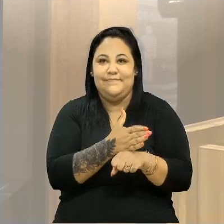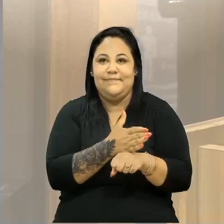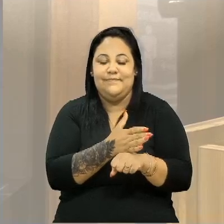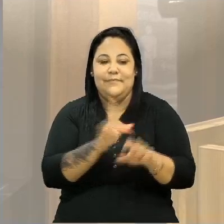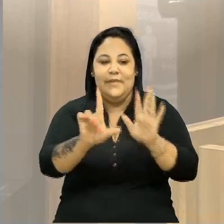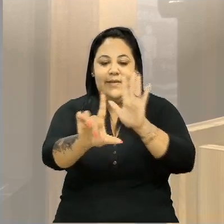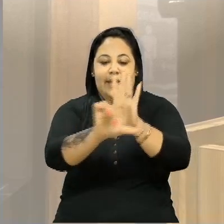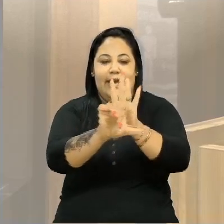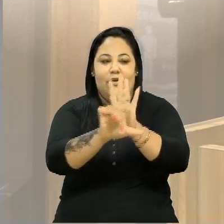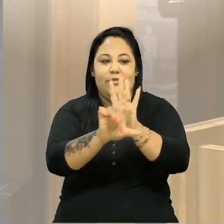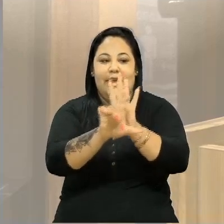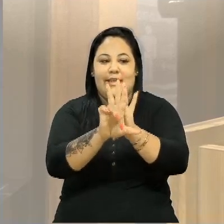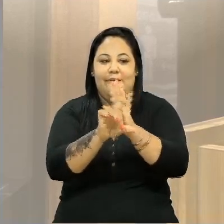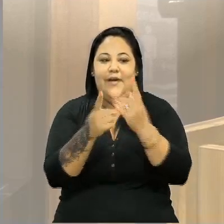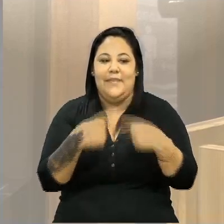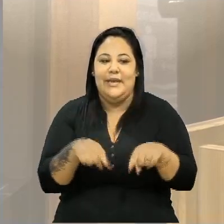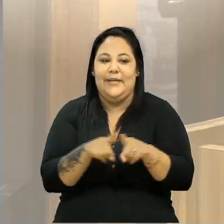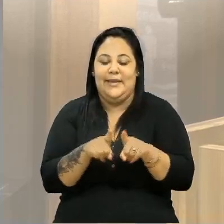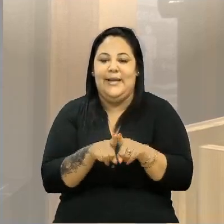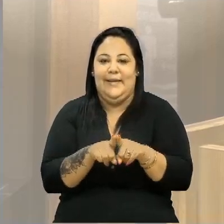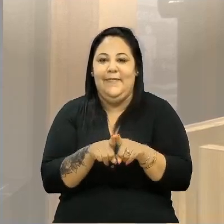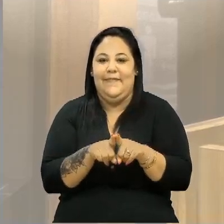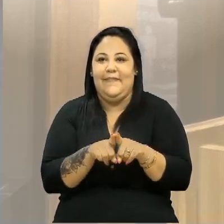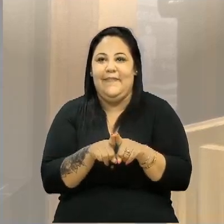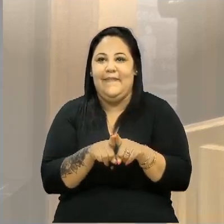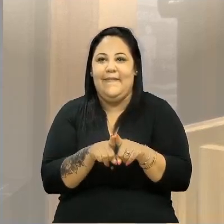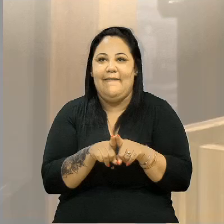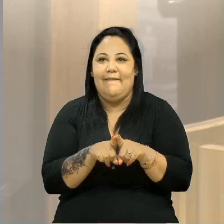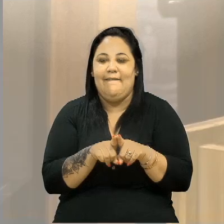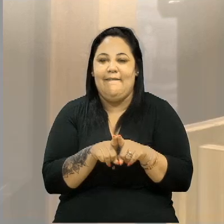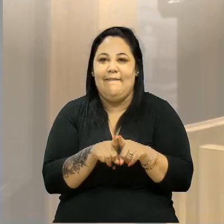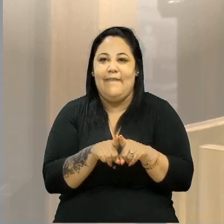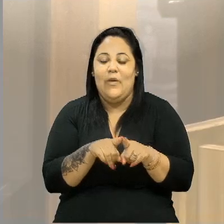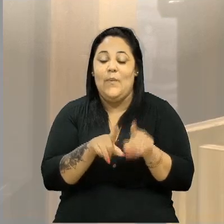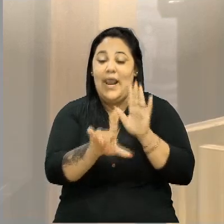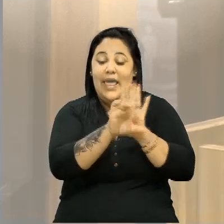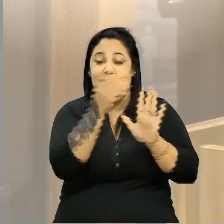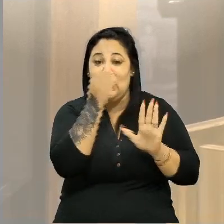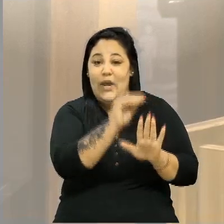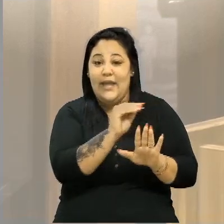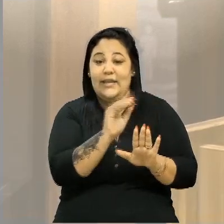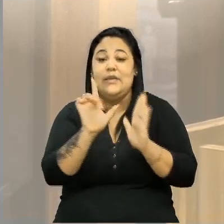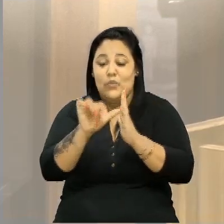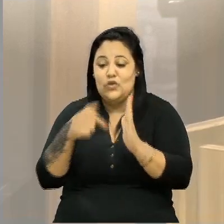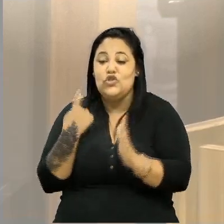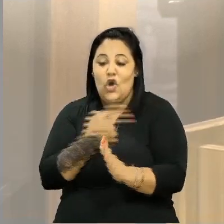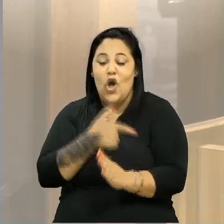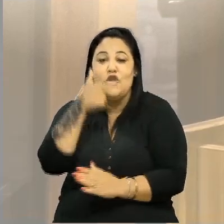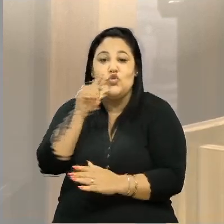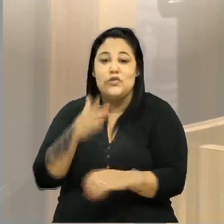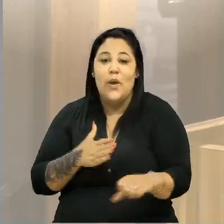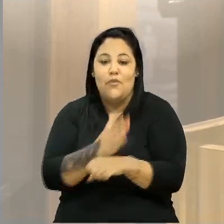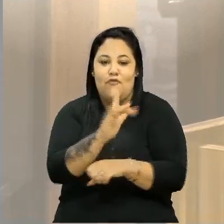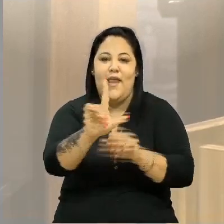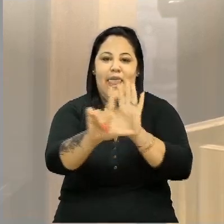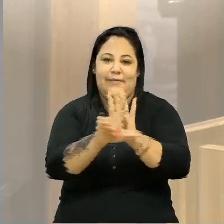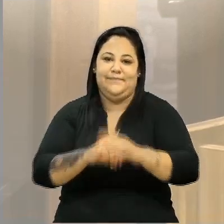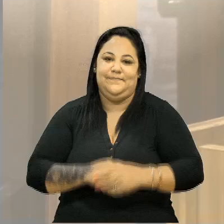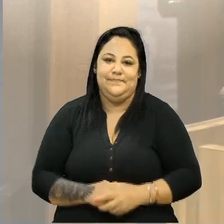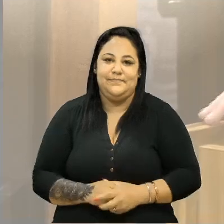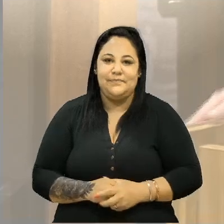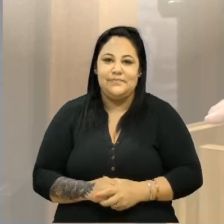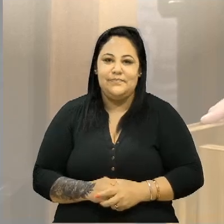tempo sendo jogada para frente, e a gente conseguiu, junto com os colegas, aprovar essa lei.